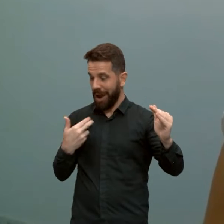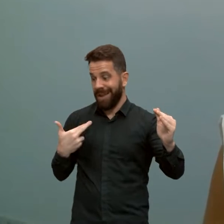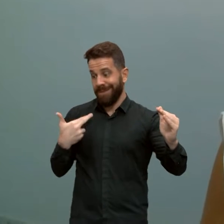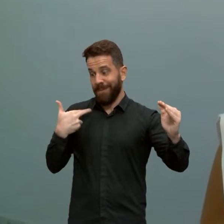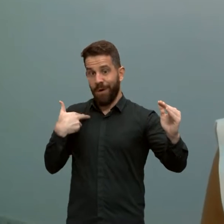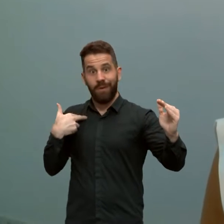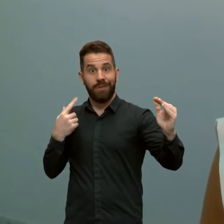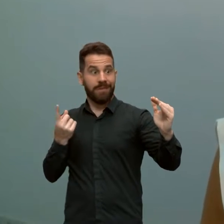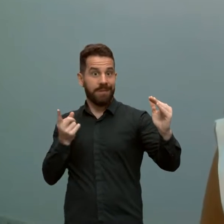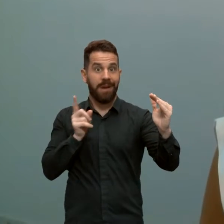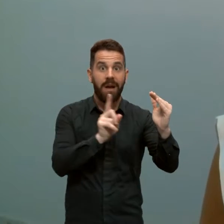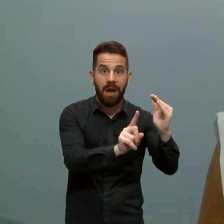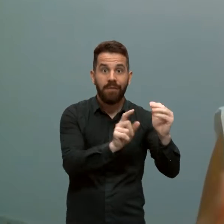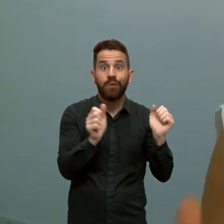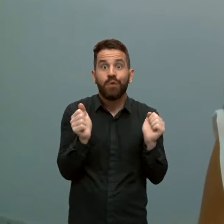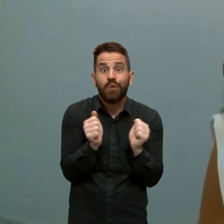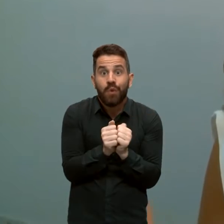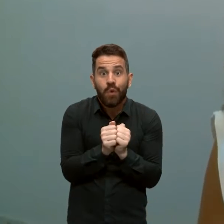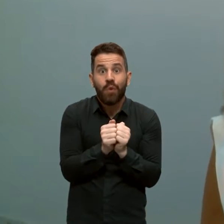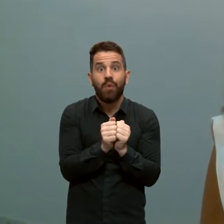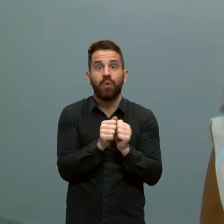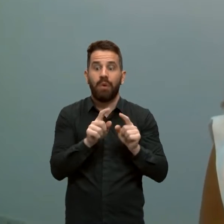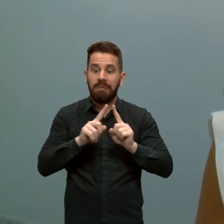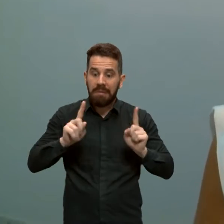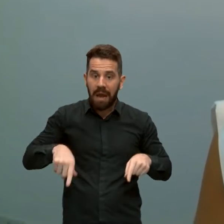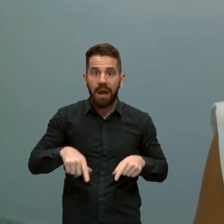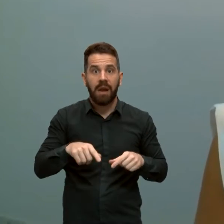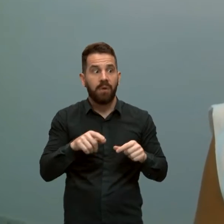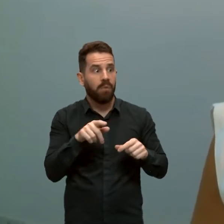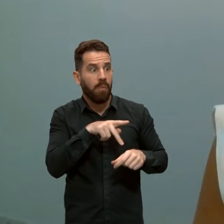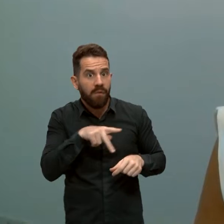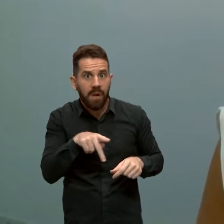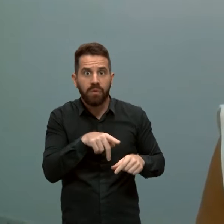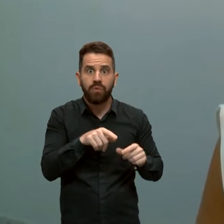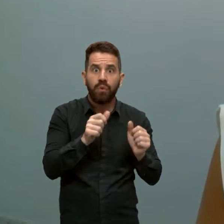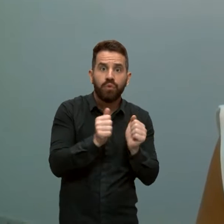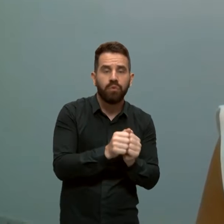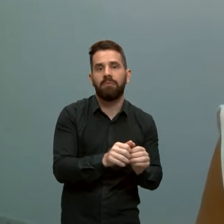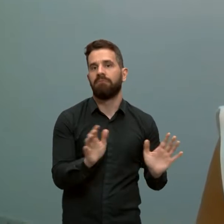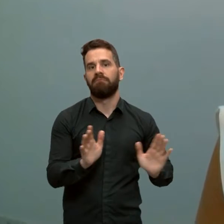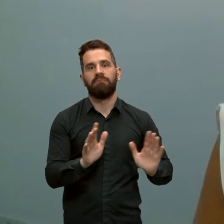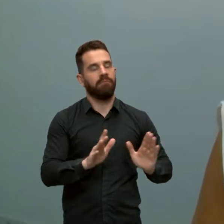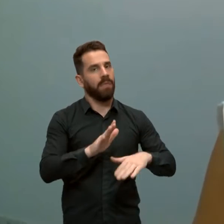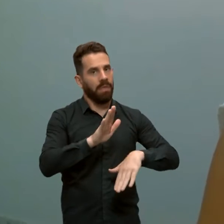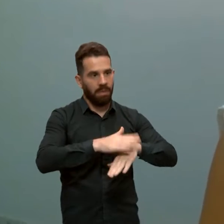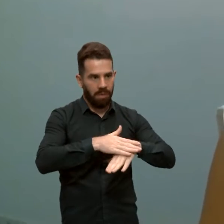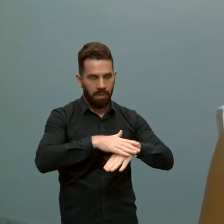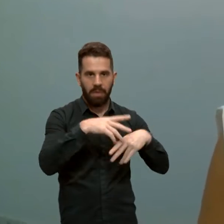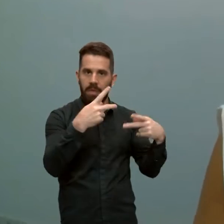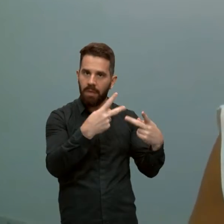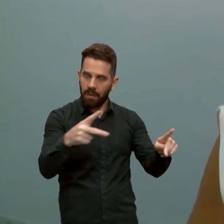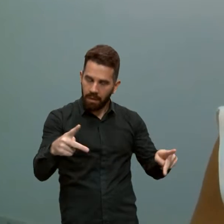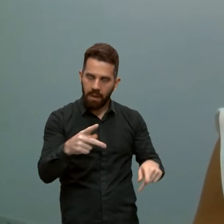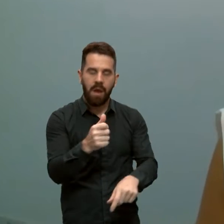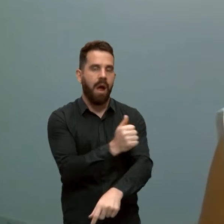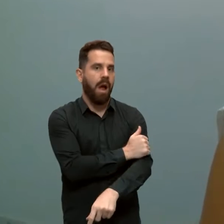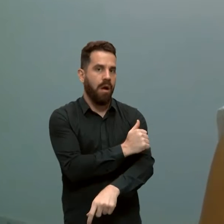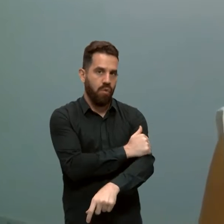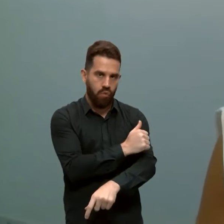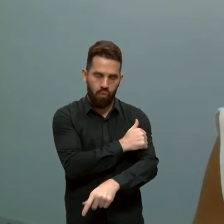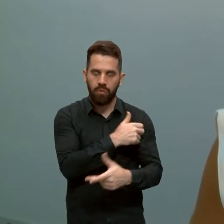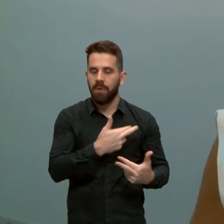nenhum professor que mora com esses estudantes das casas. Então, eles têm que se responsabilizar. Eles têm que se organizar e